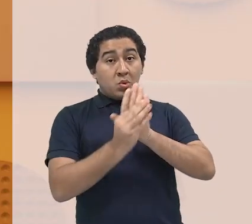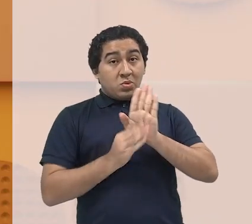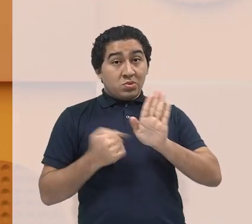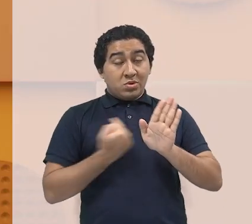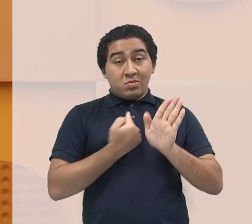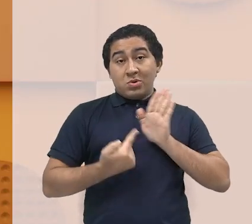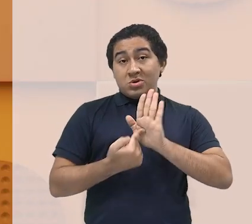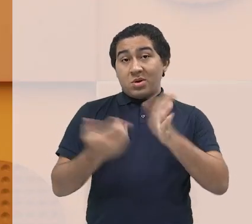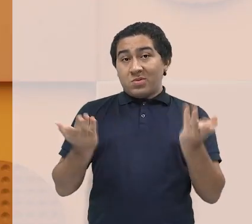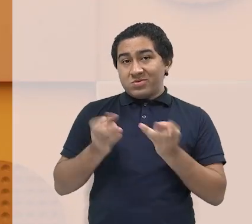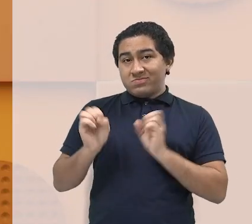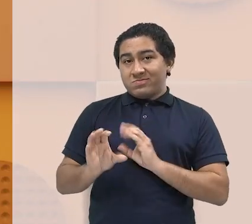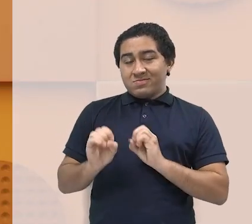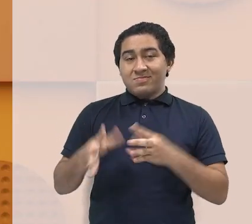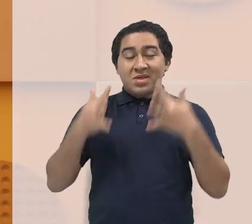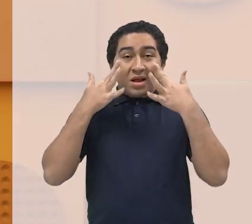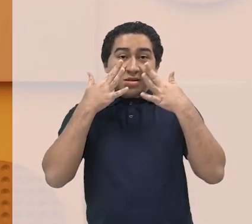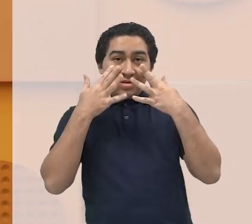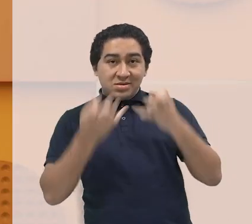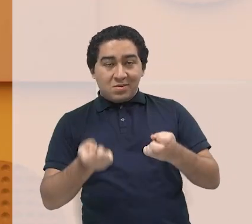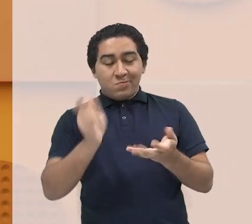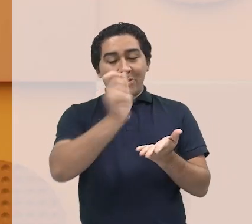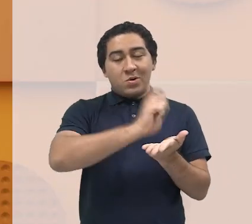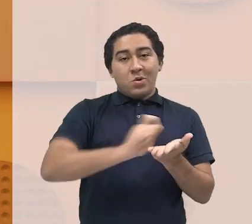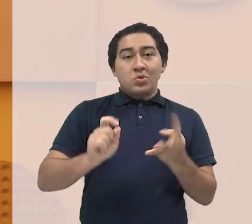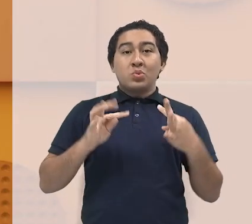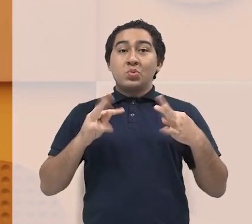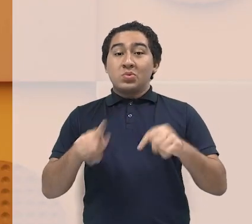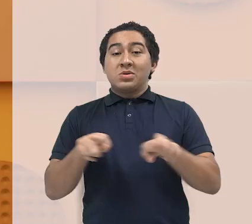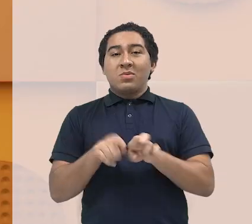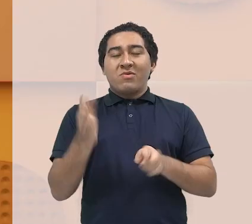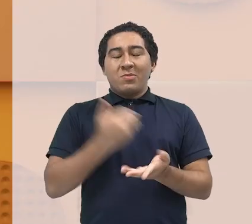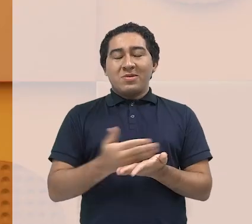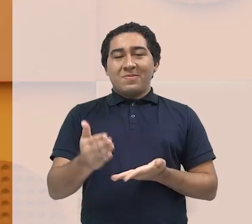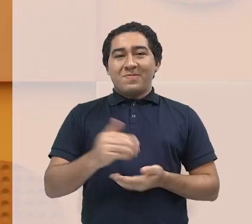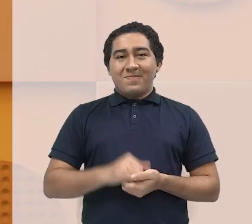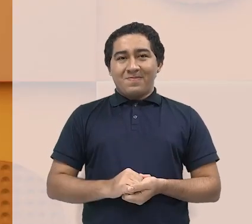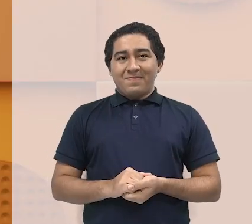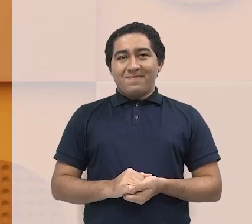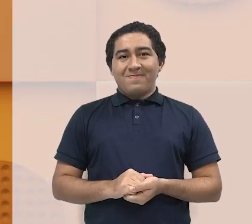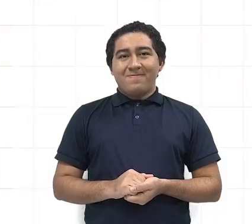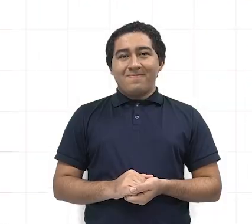vocês, fique atento, faça anotações e vamos à nossa aula.